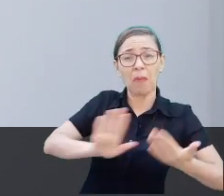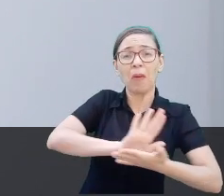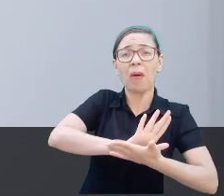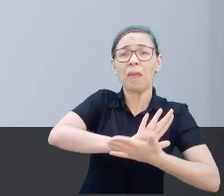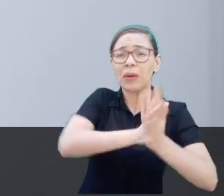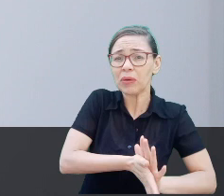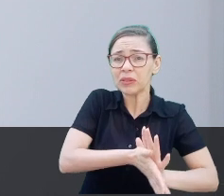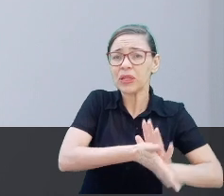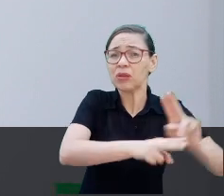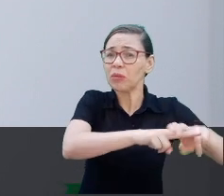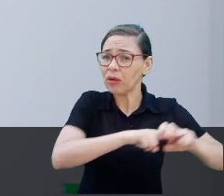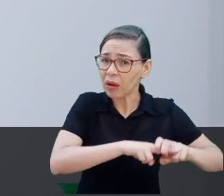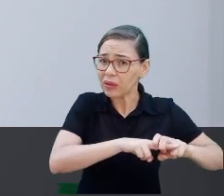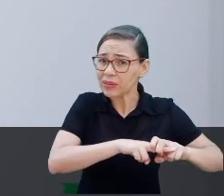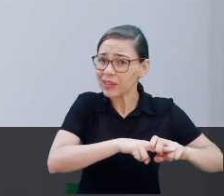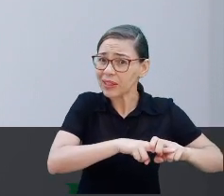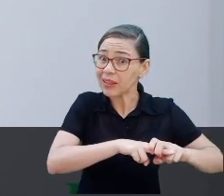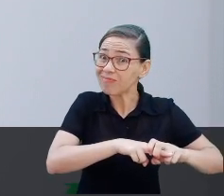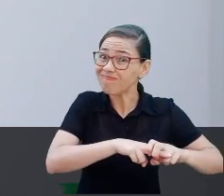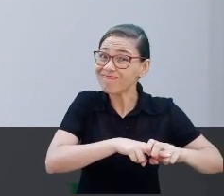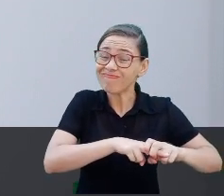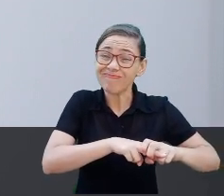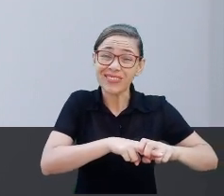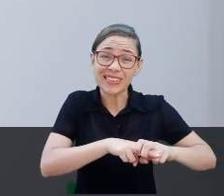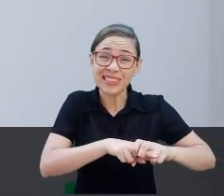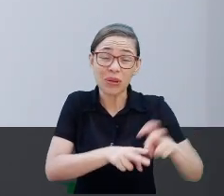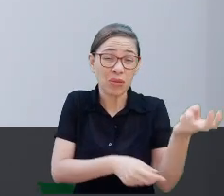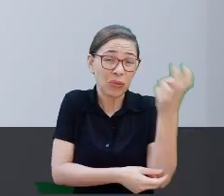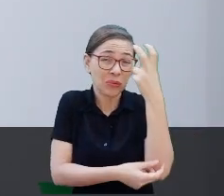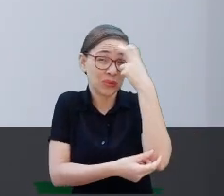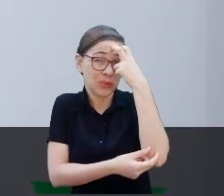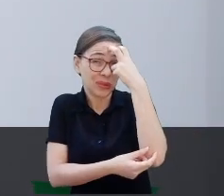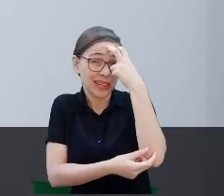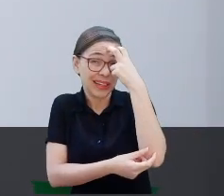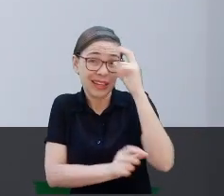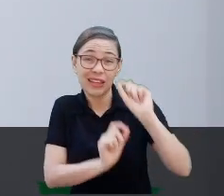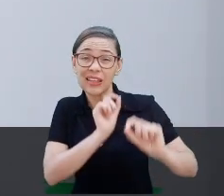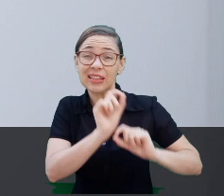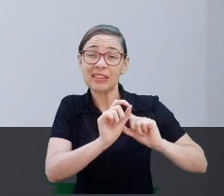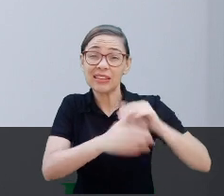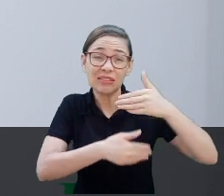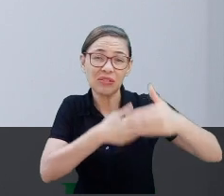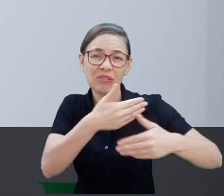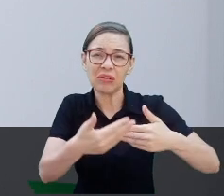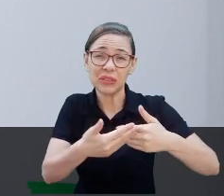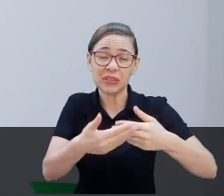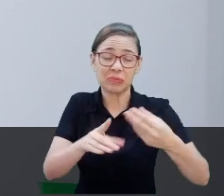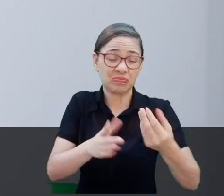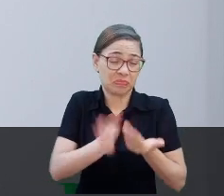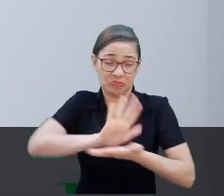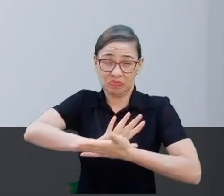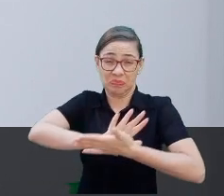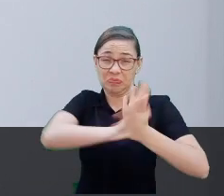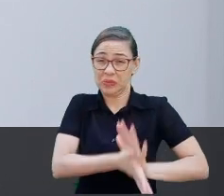distanciadas das suas famílias por conta de um preconceito social. As pessoas eram isoladas e distanciadas da sua família